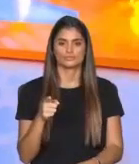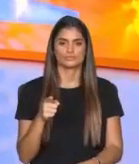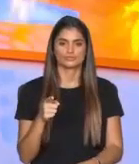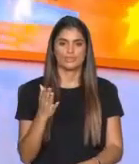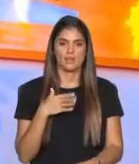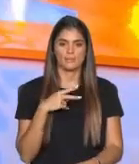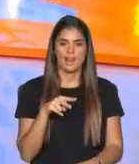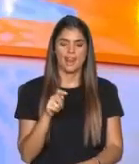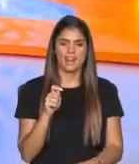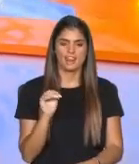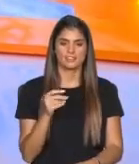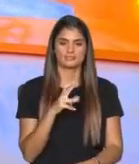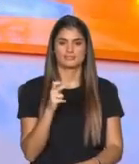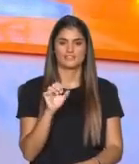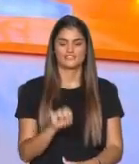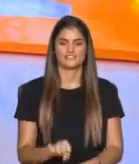nespa.